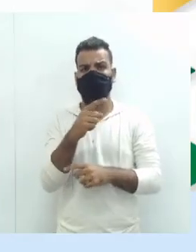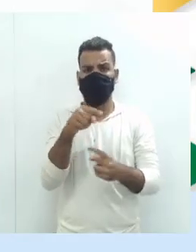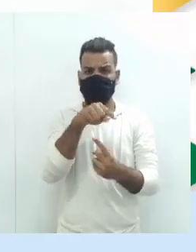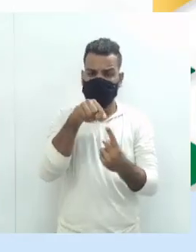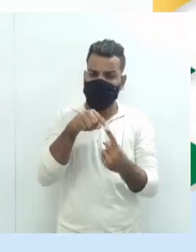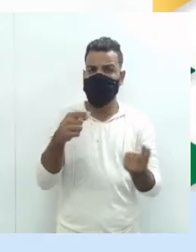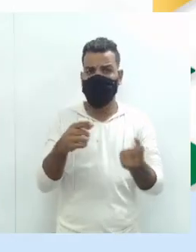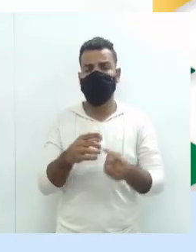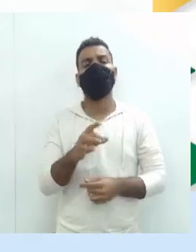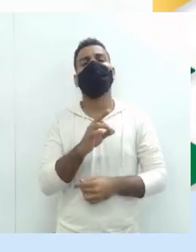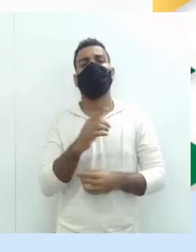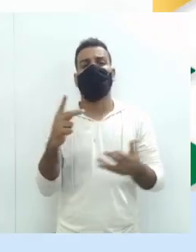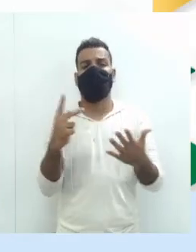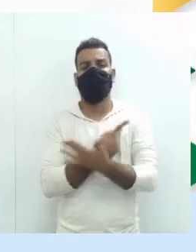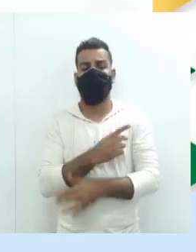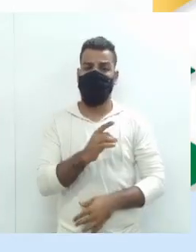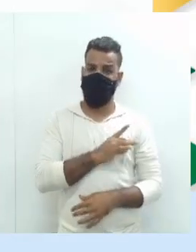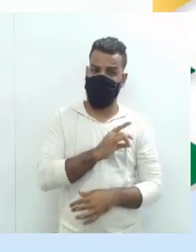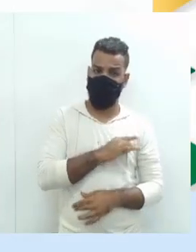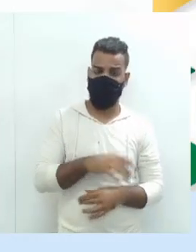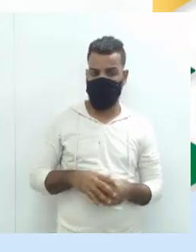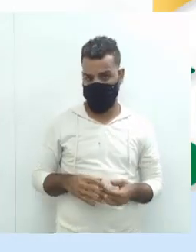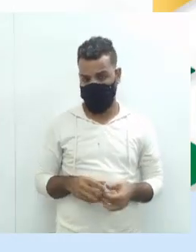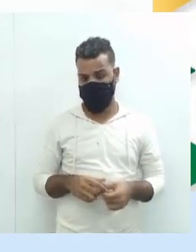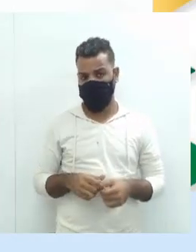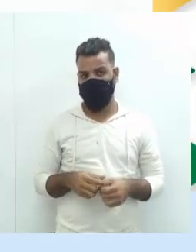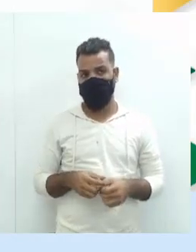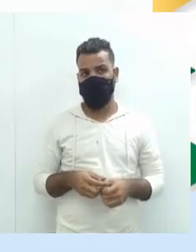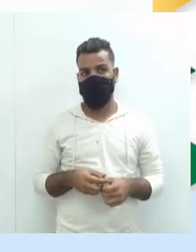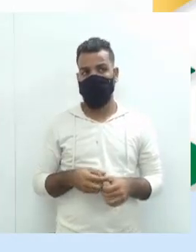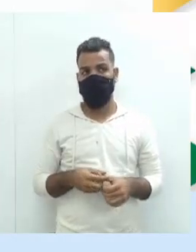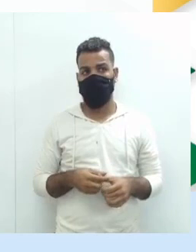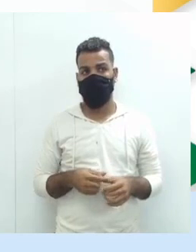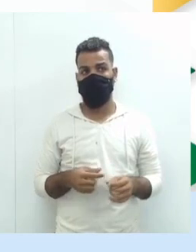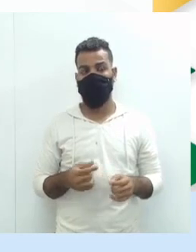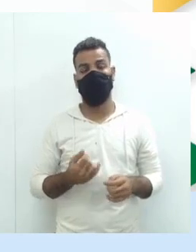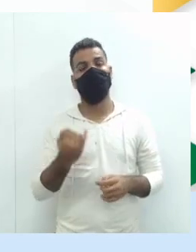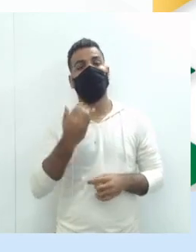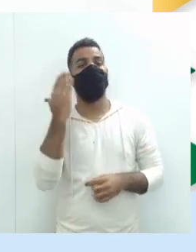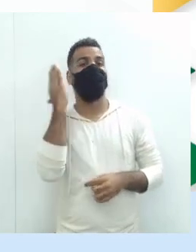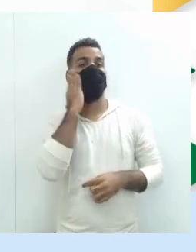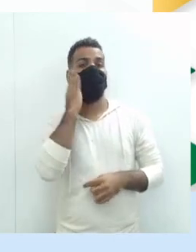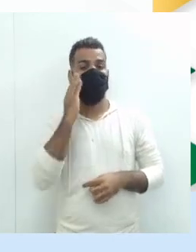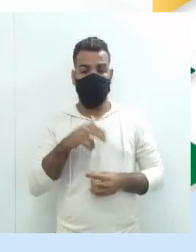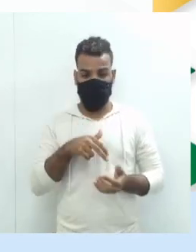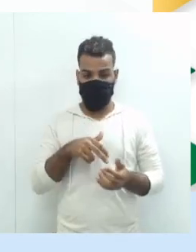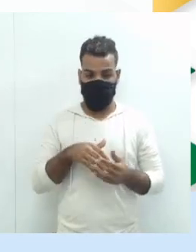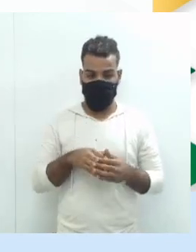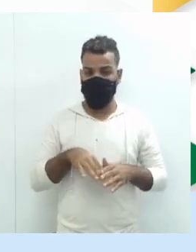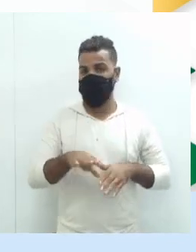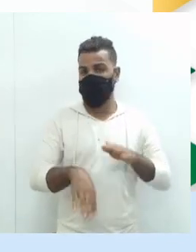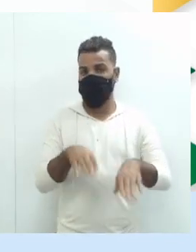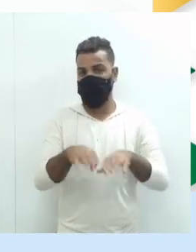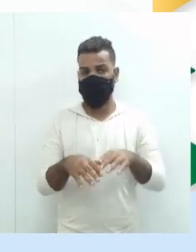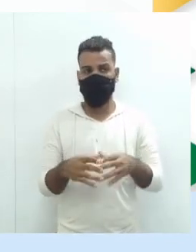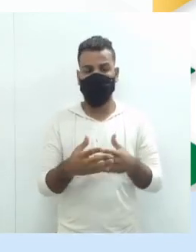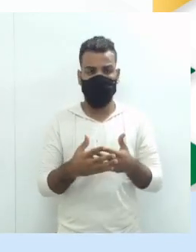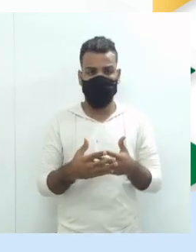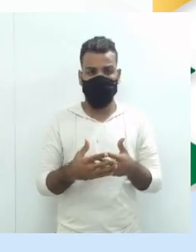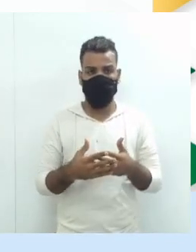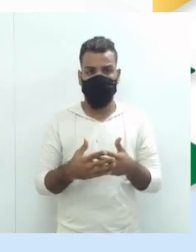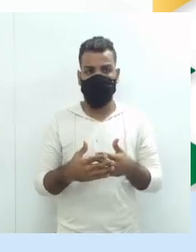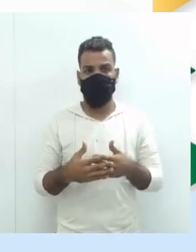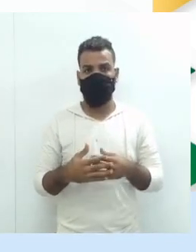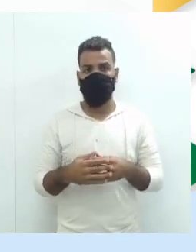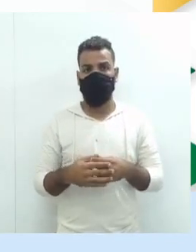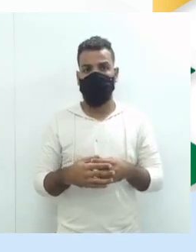objetivo, com medo de errar, com medo de falhar. Mas é importante saber que ninguém aprende a caminhar sem tentar caminhar, gente. Então,